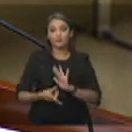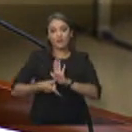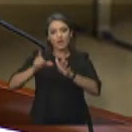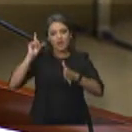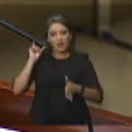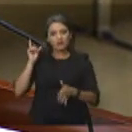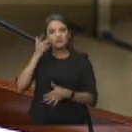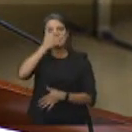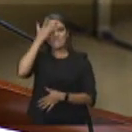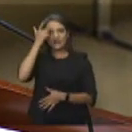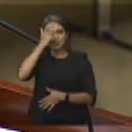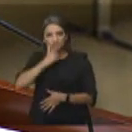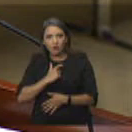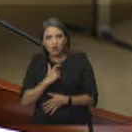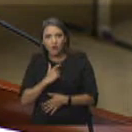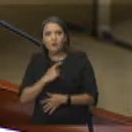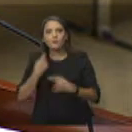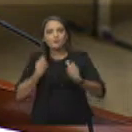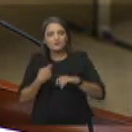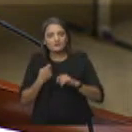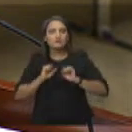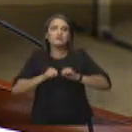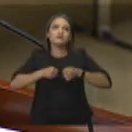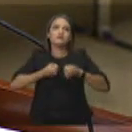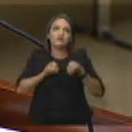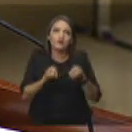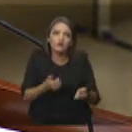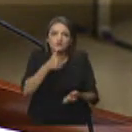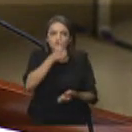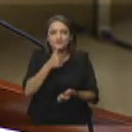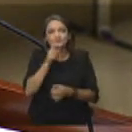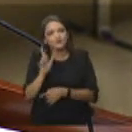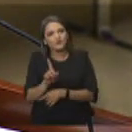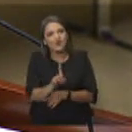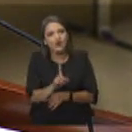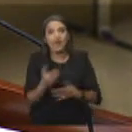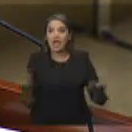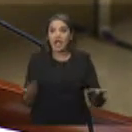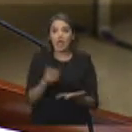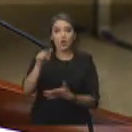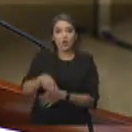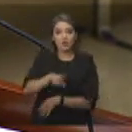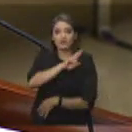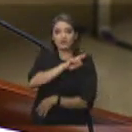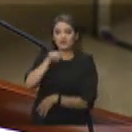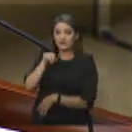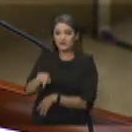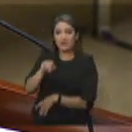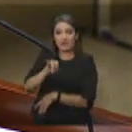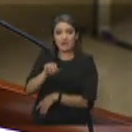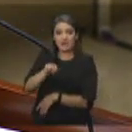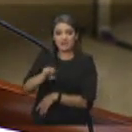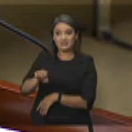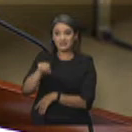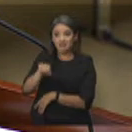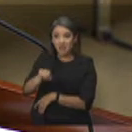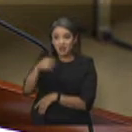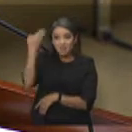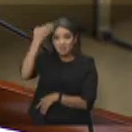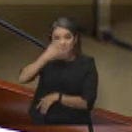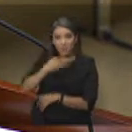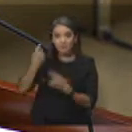do segurado, passando esse ônus para a administração pública, para que ela possa comprovar ou não, por